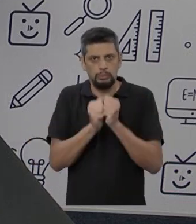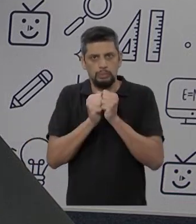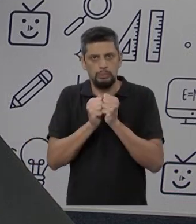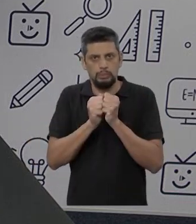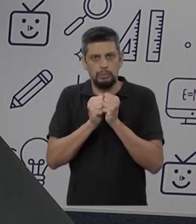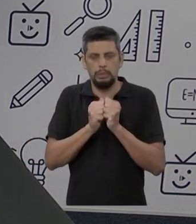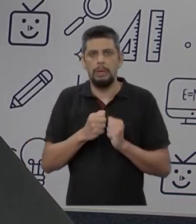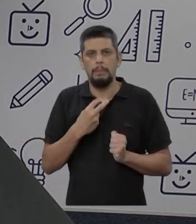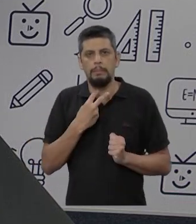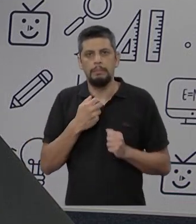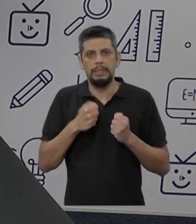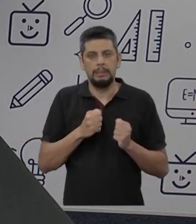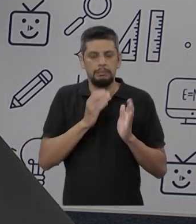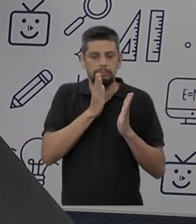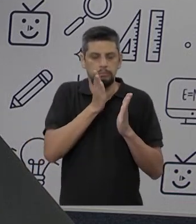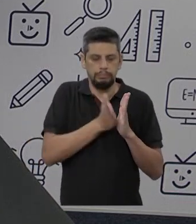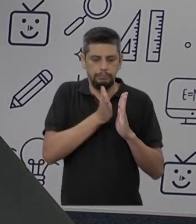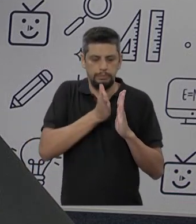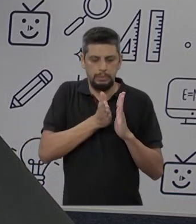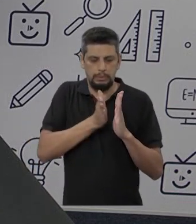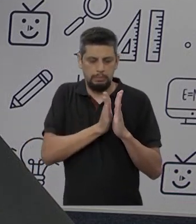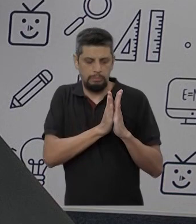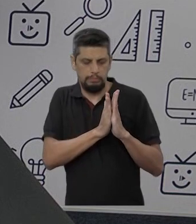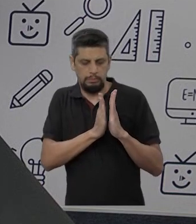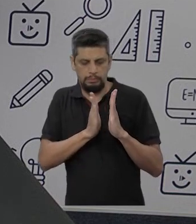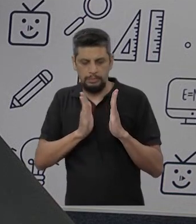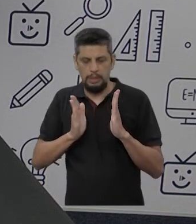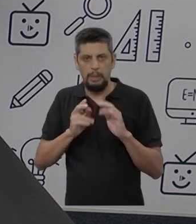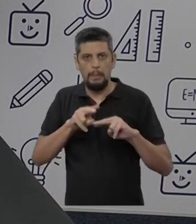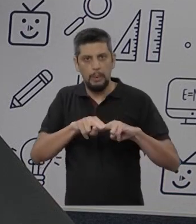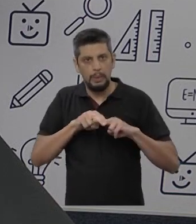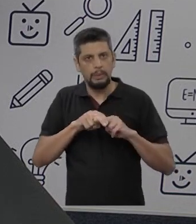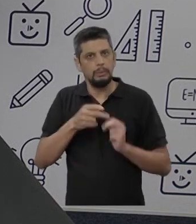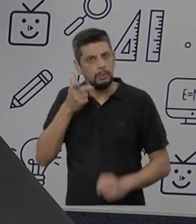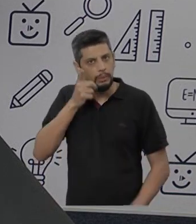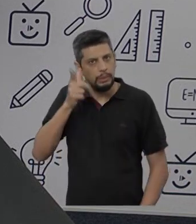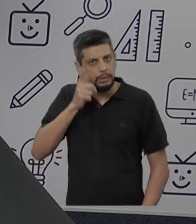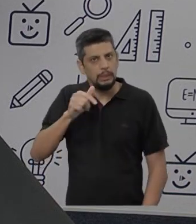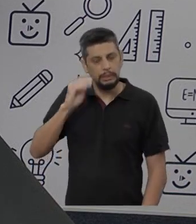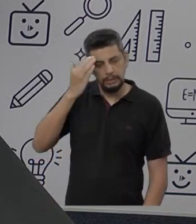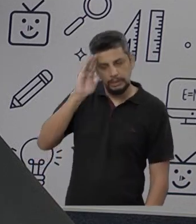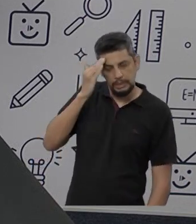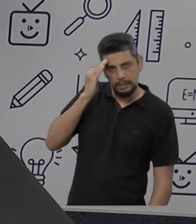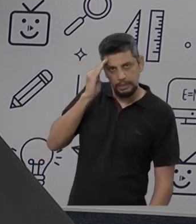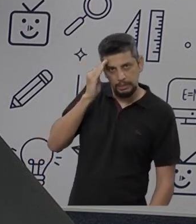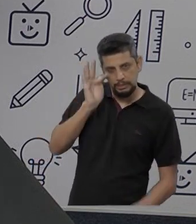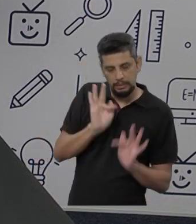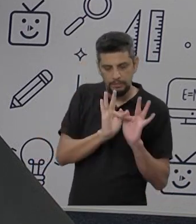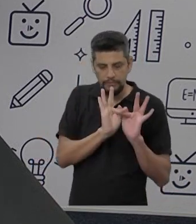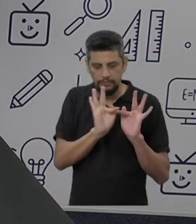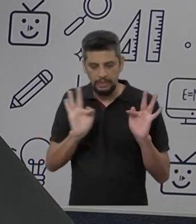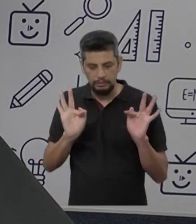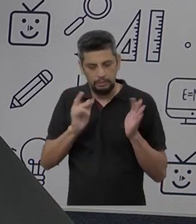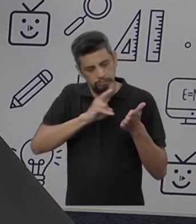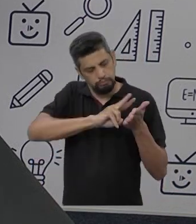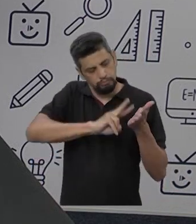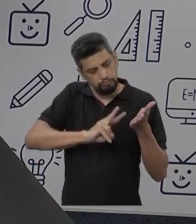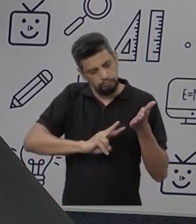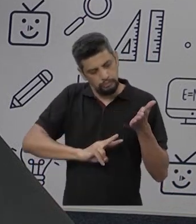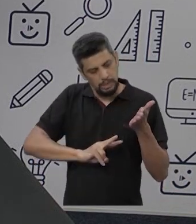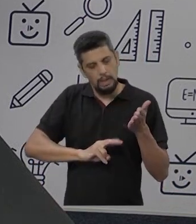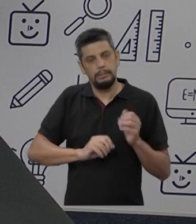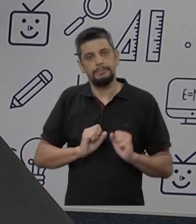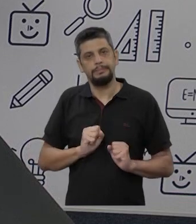todas grudadinhas. Nós temos um espacinho entre uma palavra e outra, por isso que nós conseguimos entender, né? Na leitura. É isso